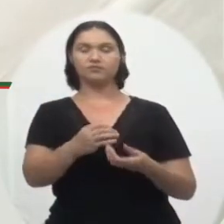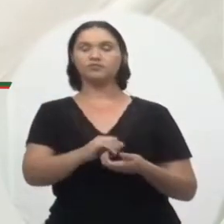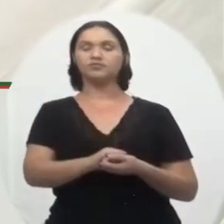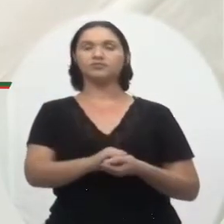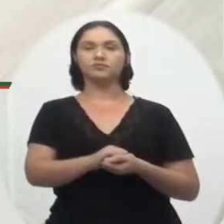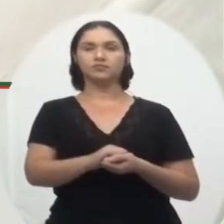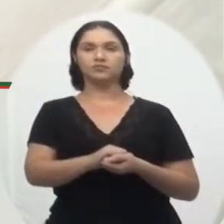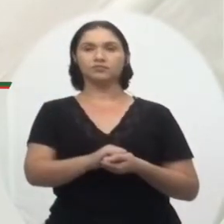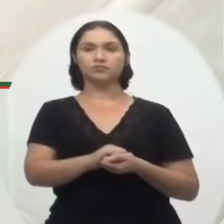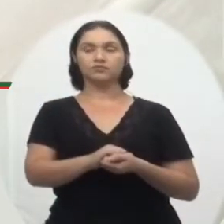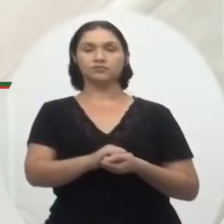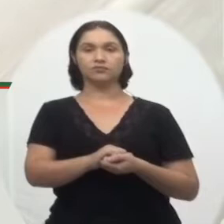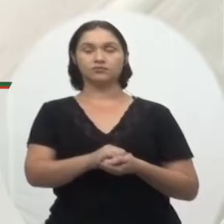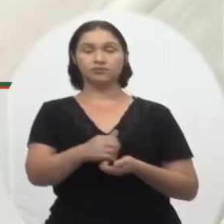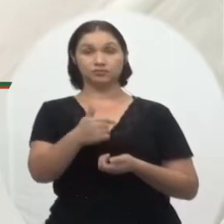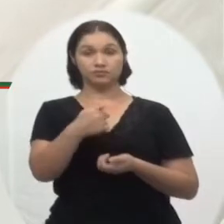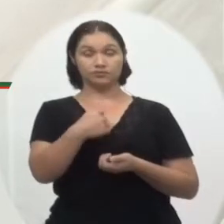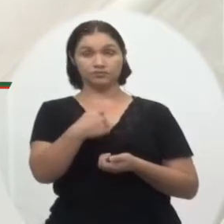tempo.